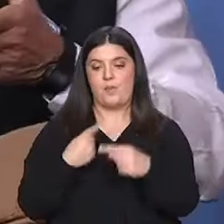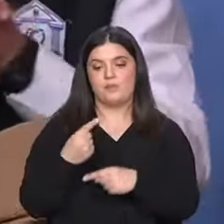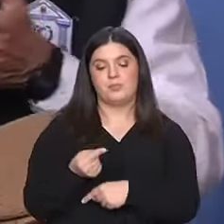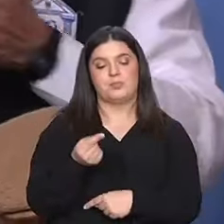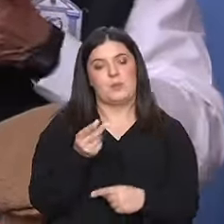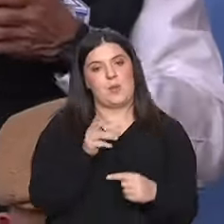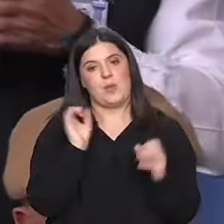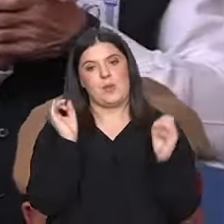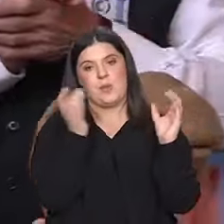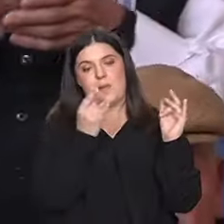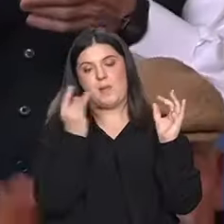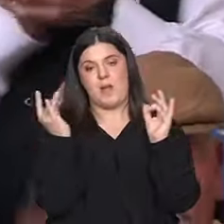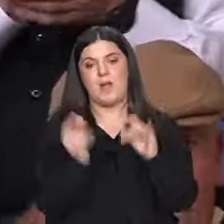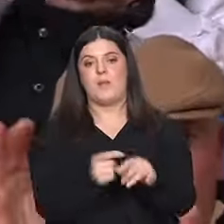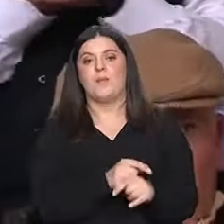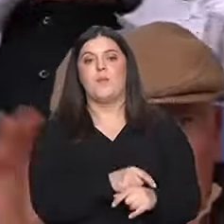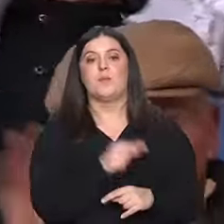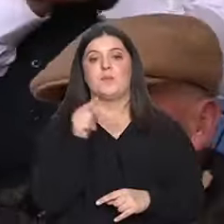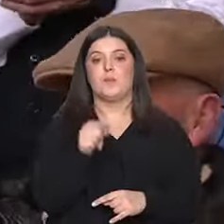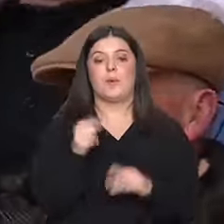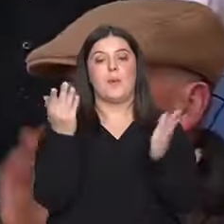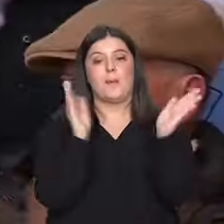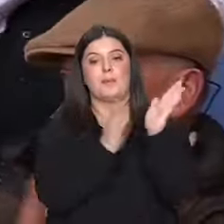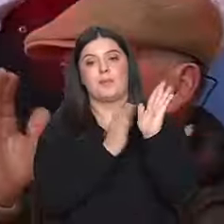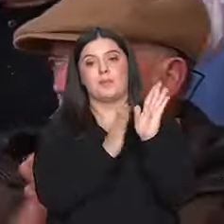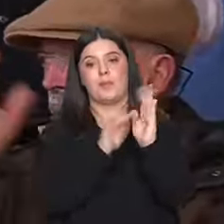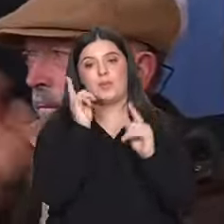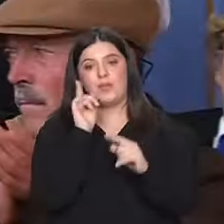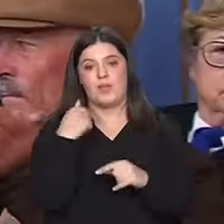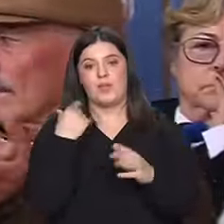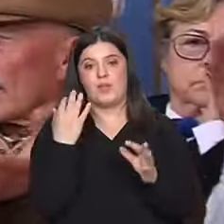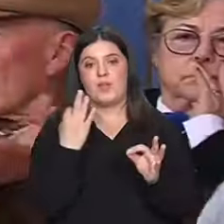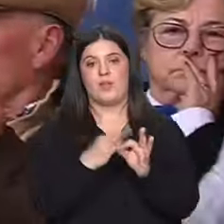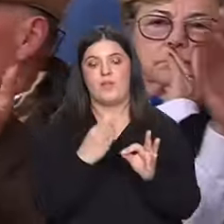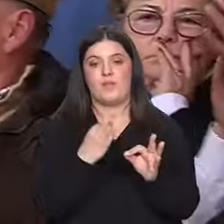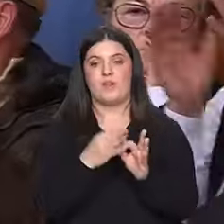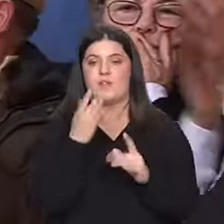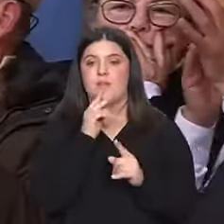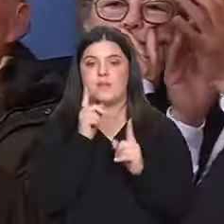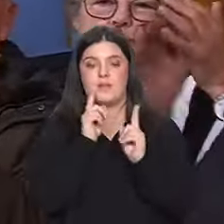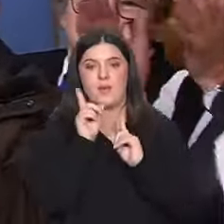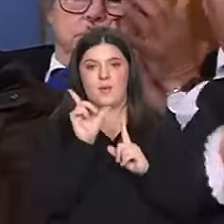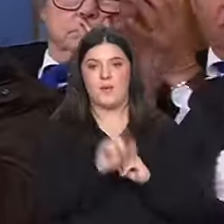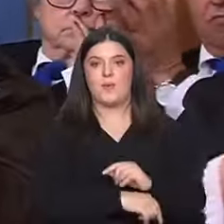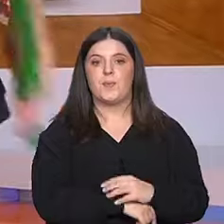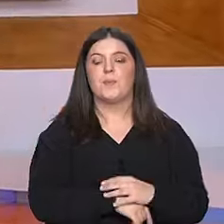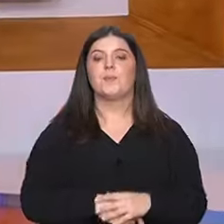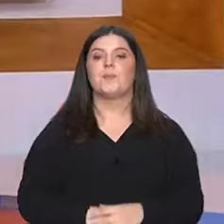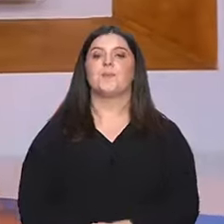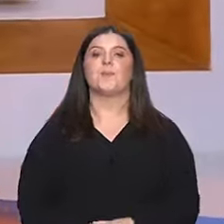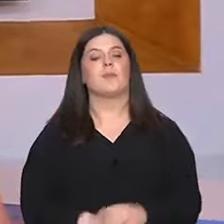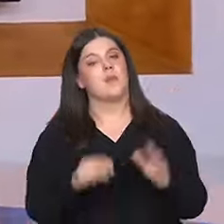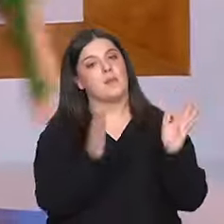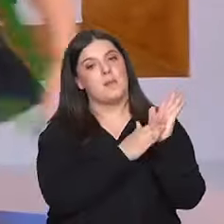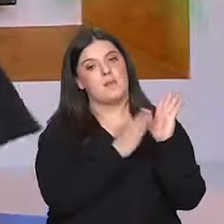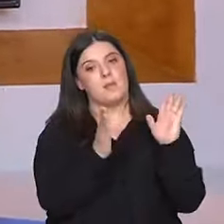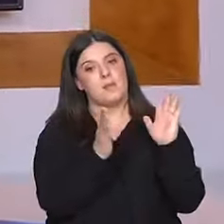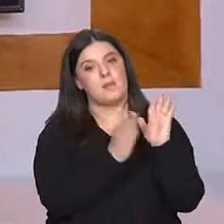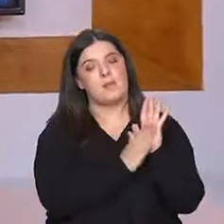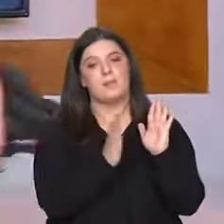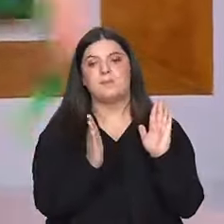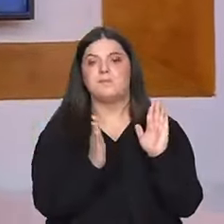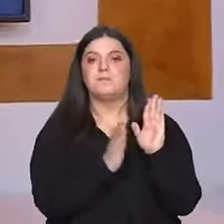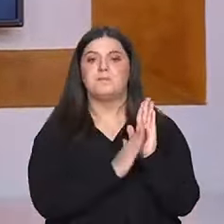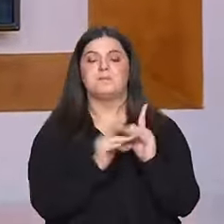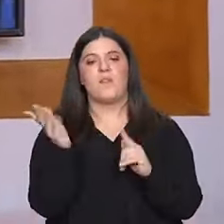malhão. Bate na palma da mão, é dia de festa e animação. Bate na palma da